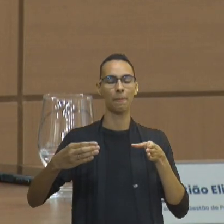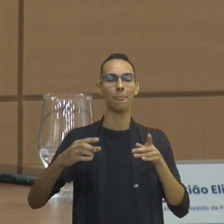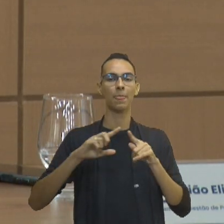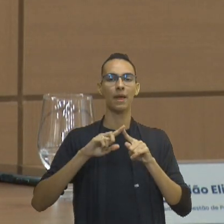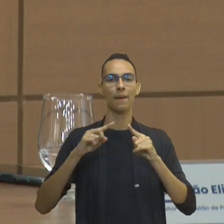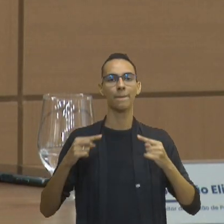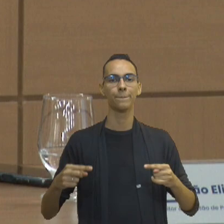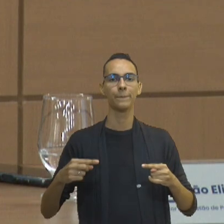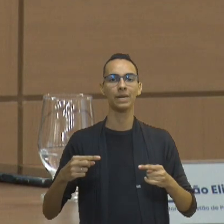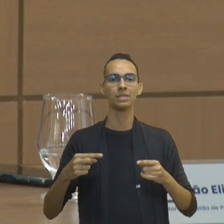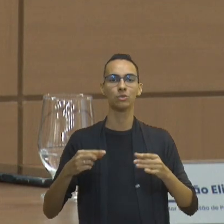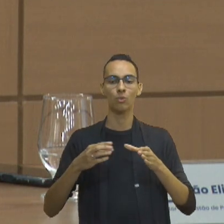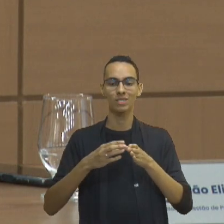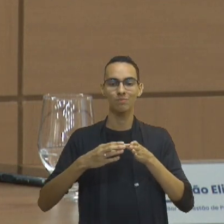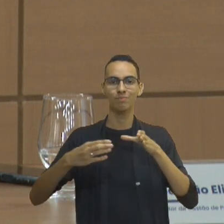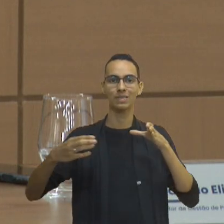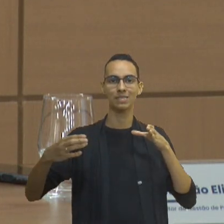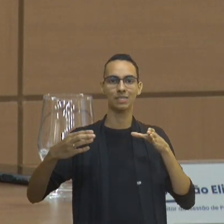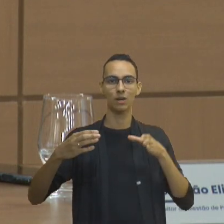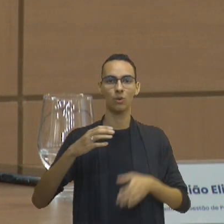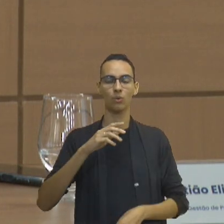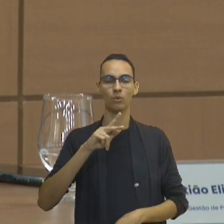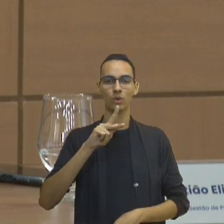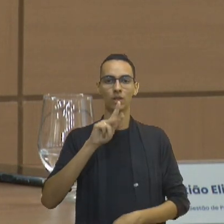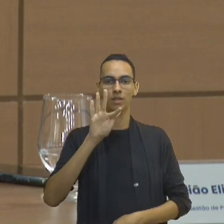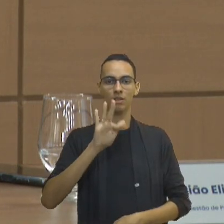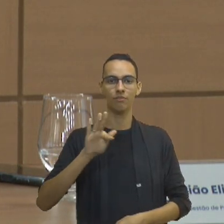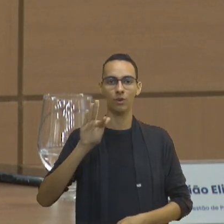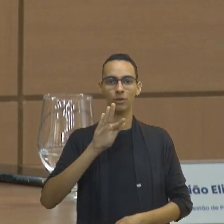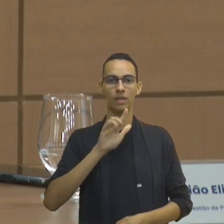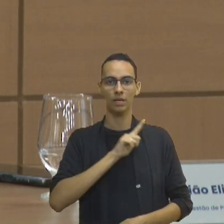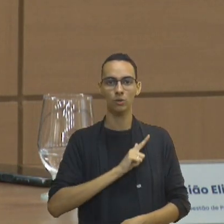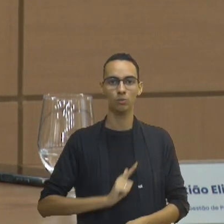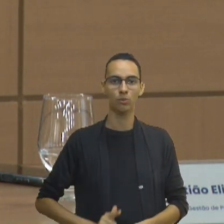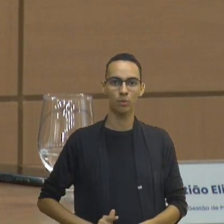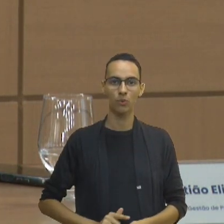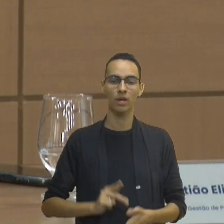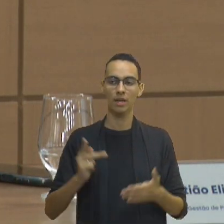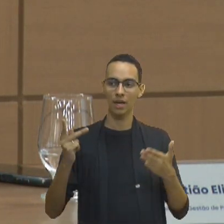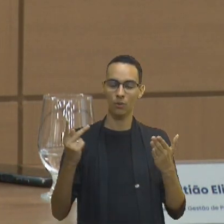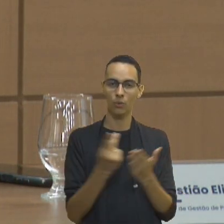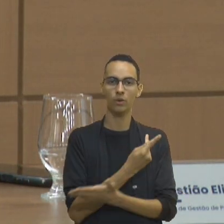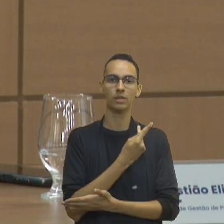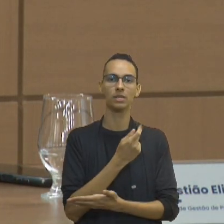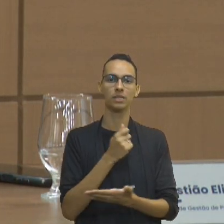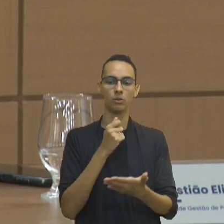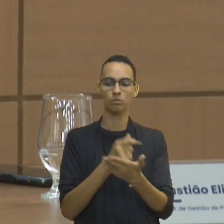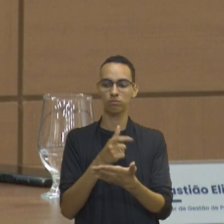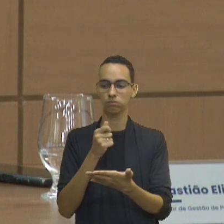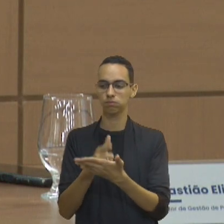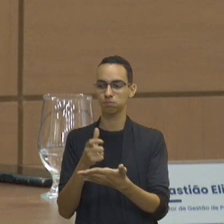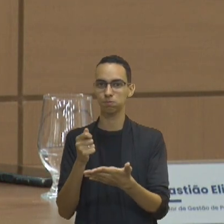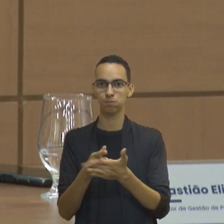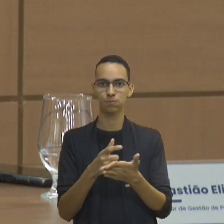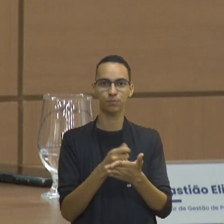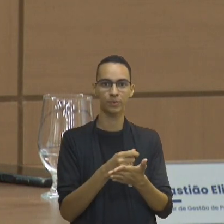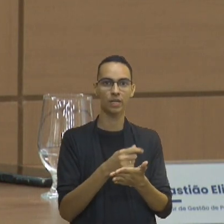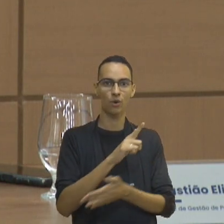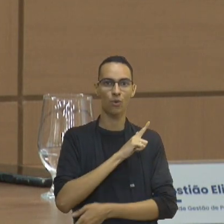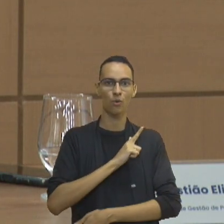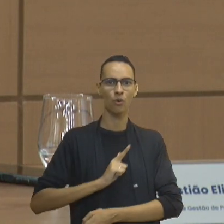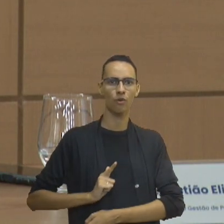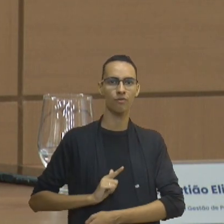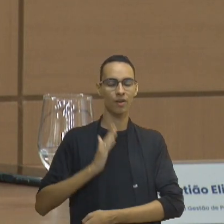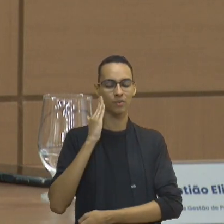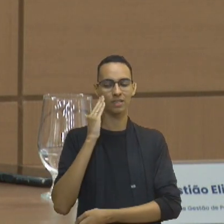desse crescimento da universidade pública, fossem acontecendo os investimentos em infraestrutura para o